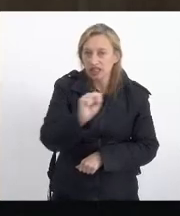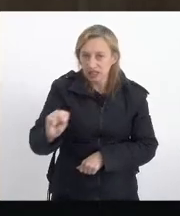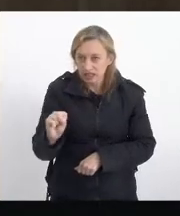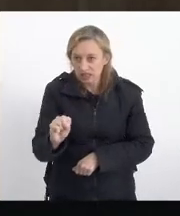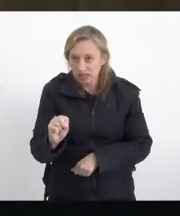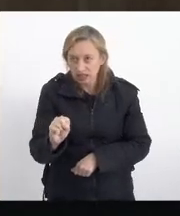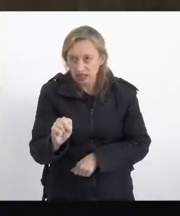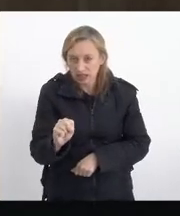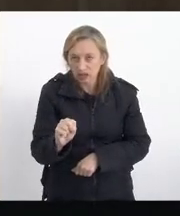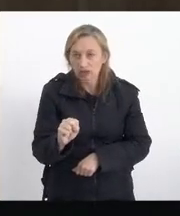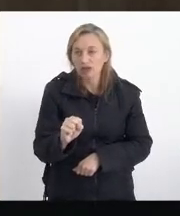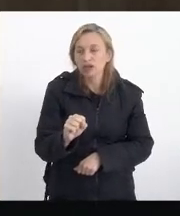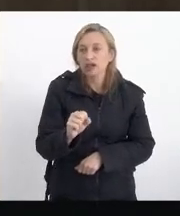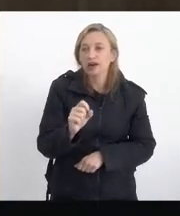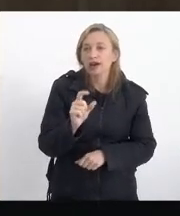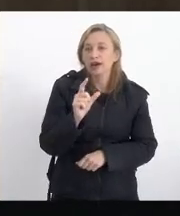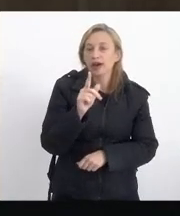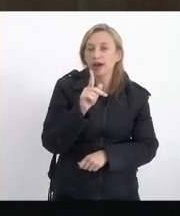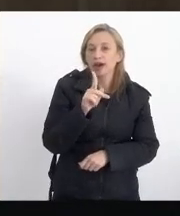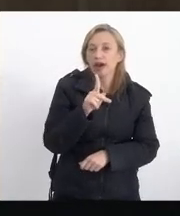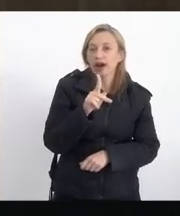INSS, apelidado